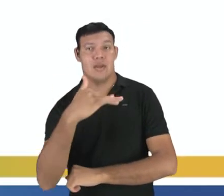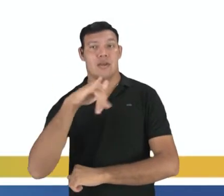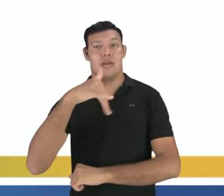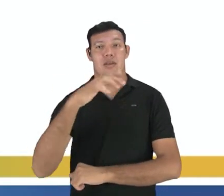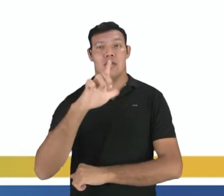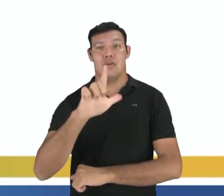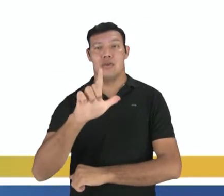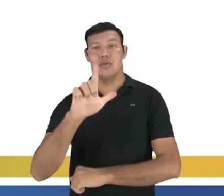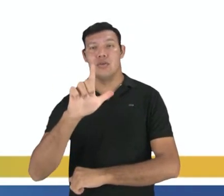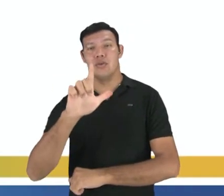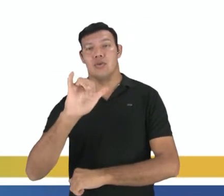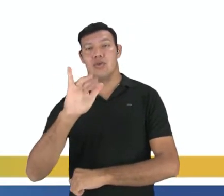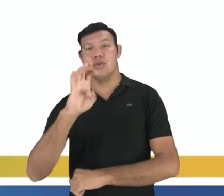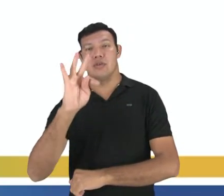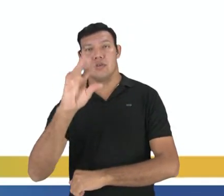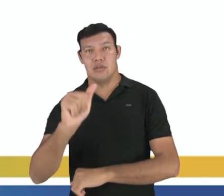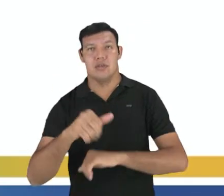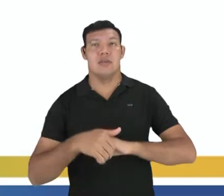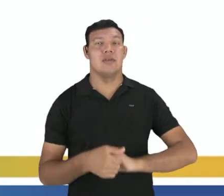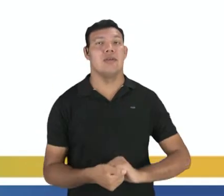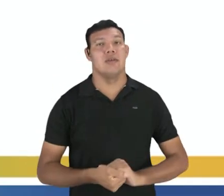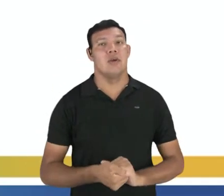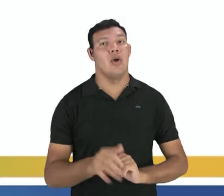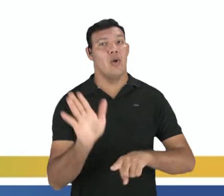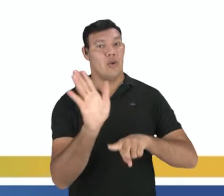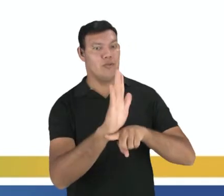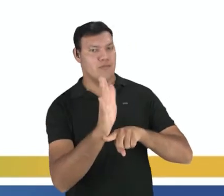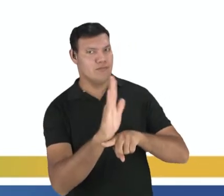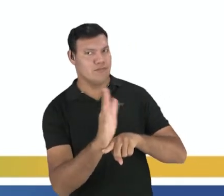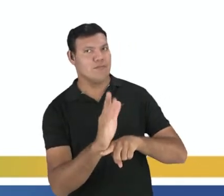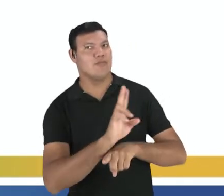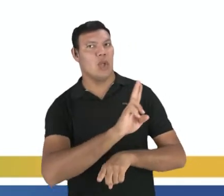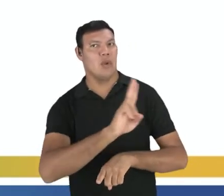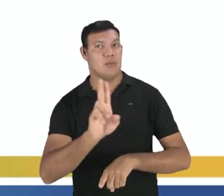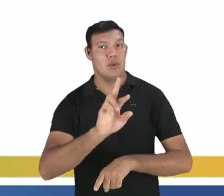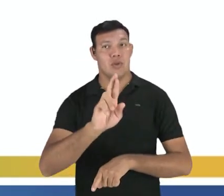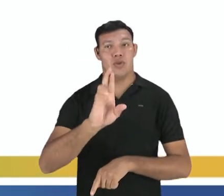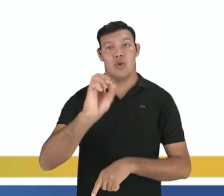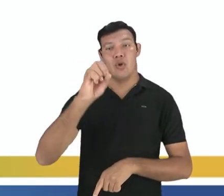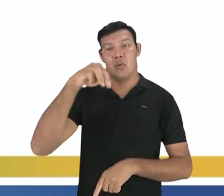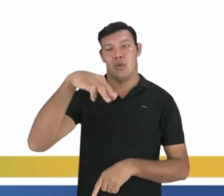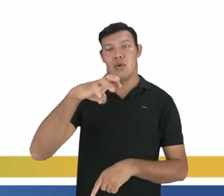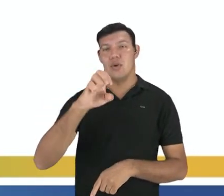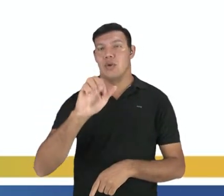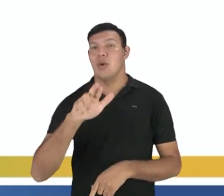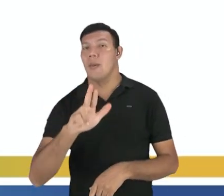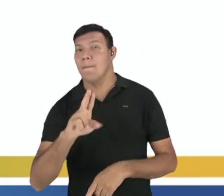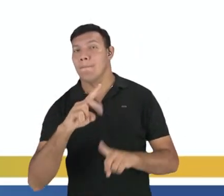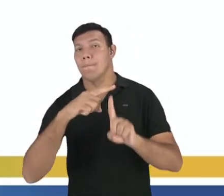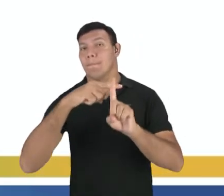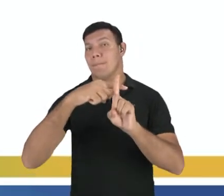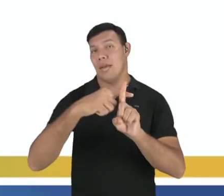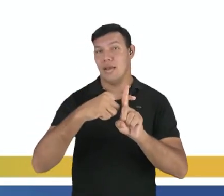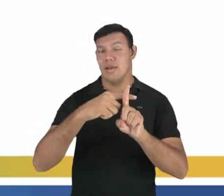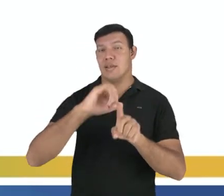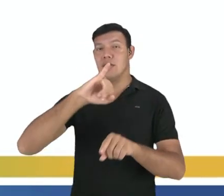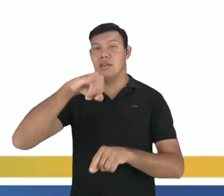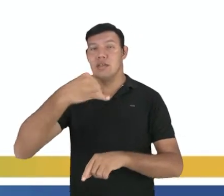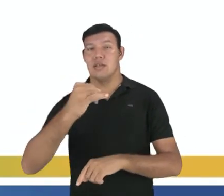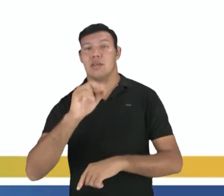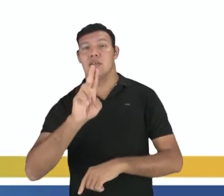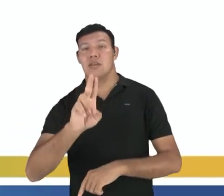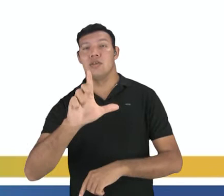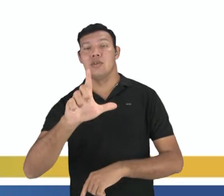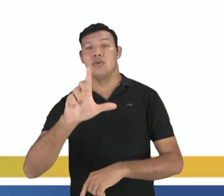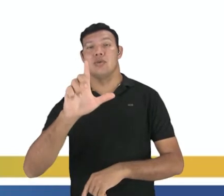filme chama-se Romeu mais Julieta, tá? E nós temos aí uma das histórias de amor mais famosas de